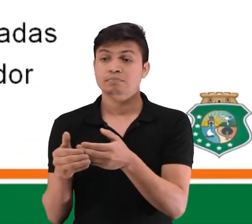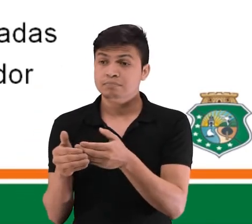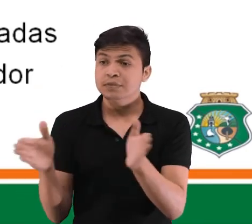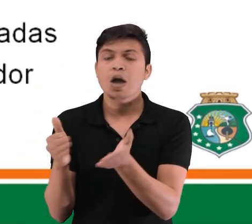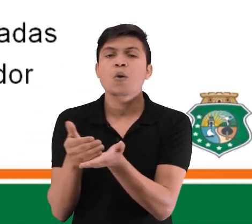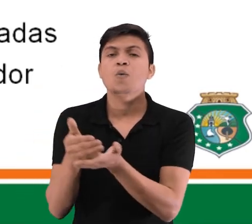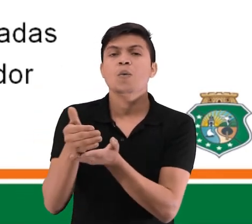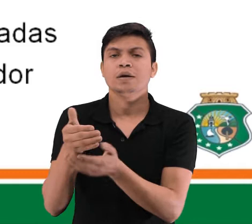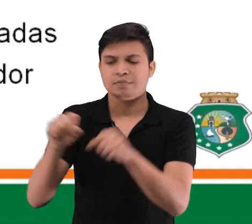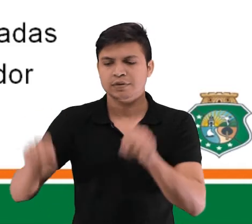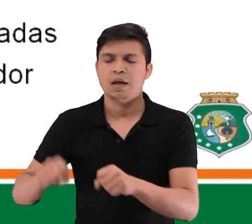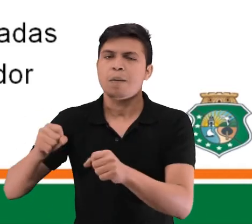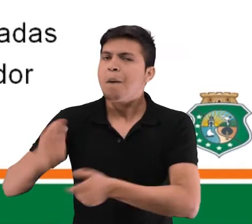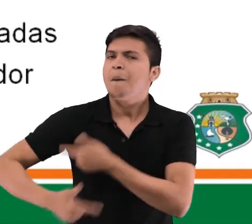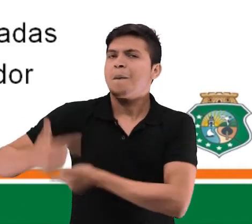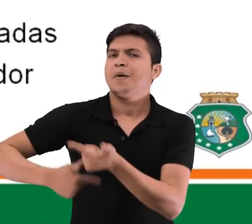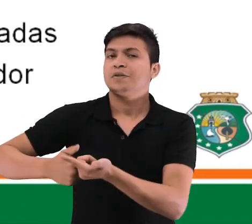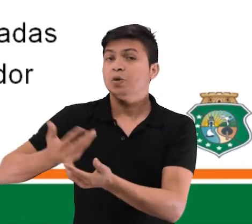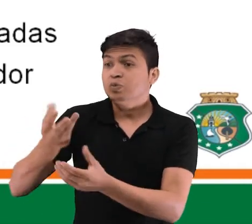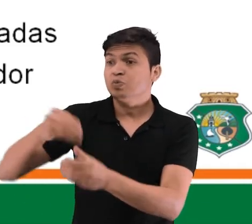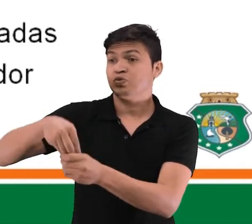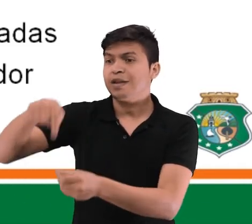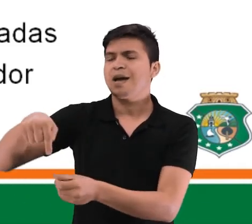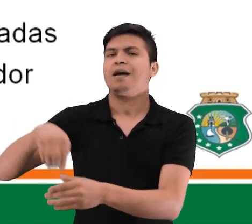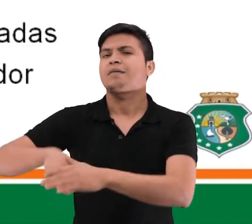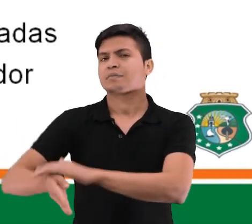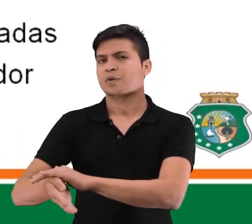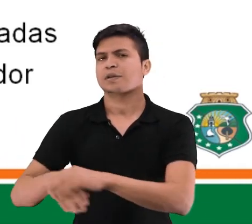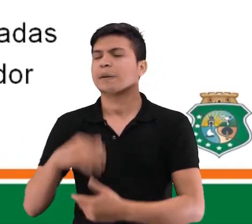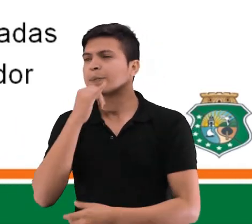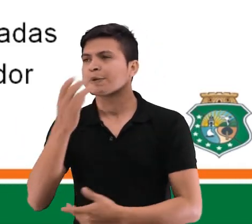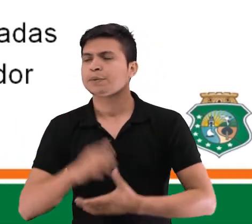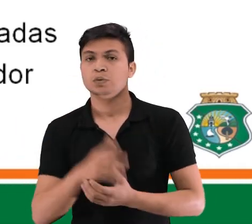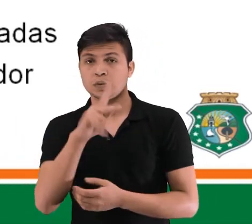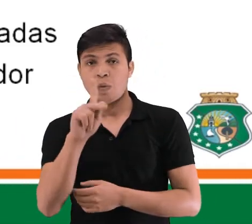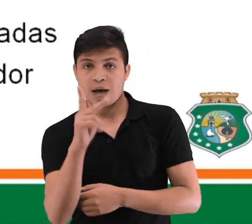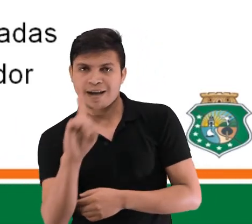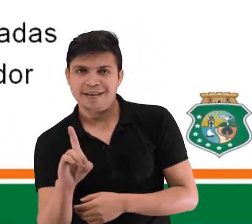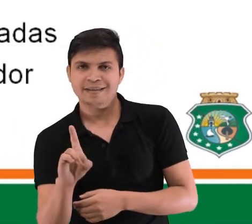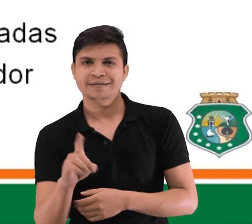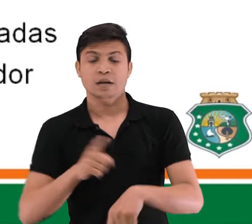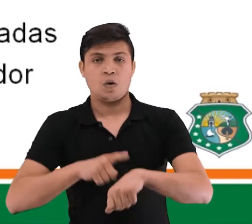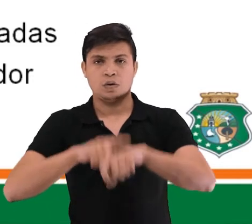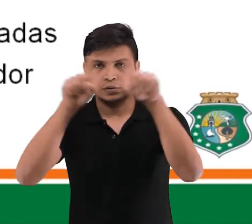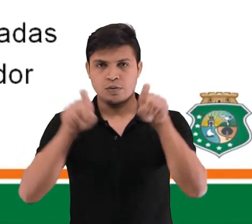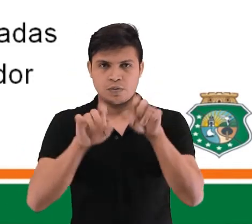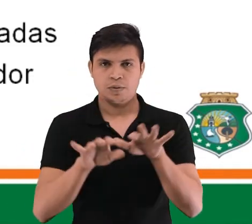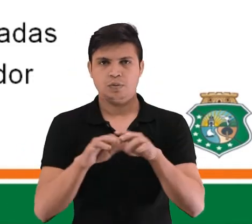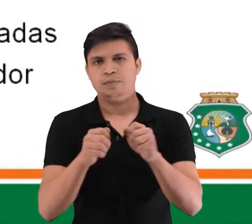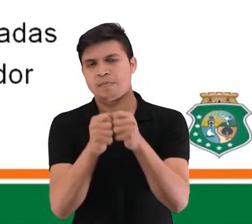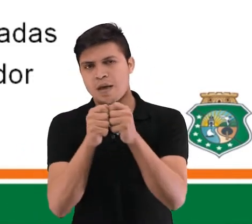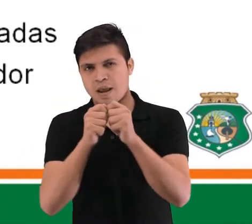sistema operacional que está nesse local. No caso, o seu HD. Quando o seu computador é ligado, a